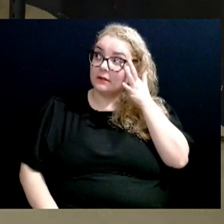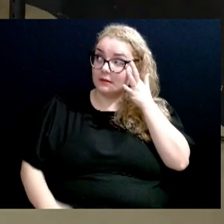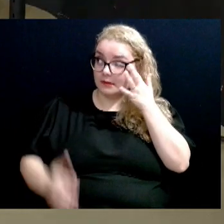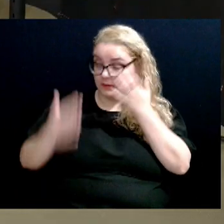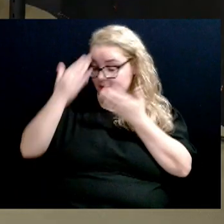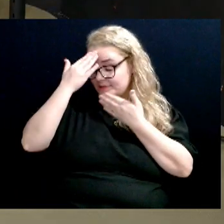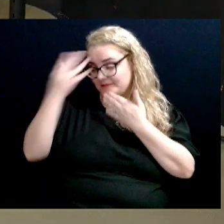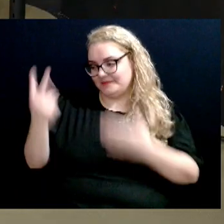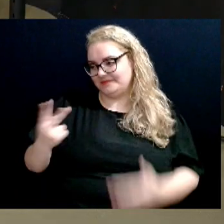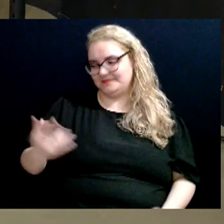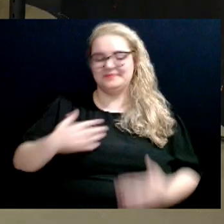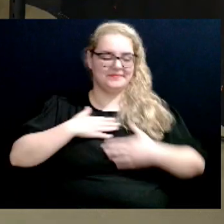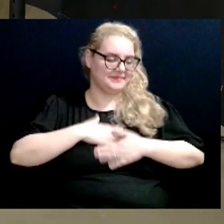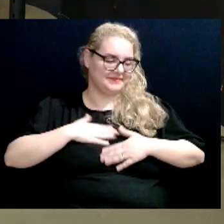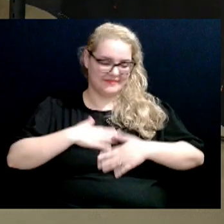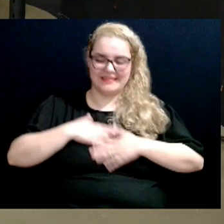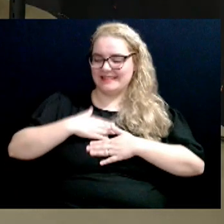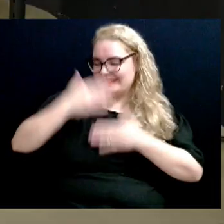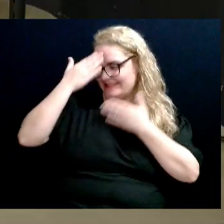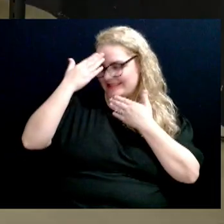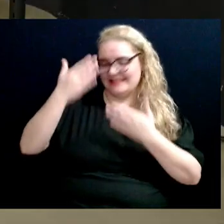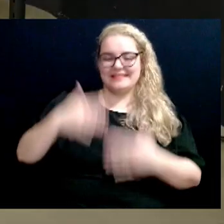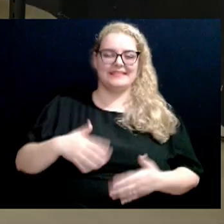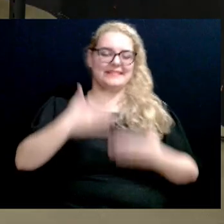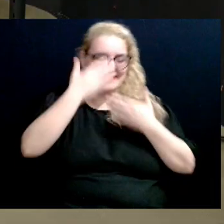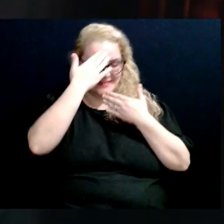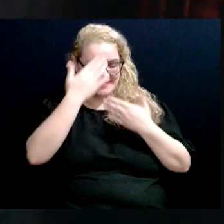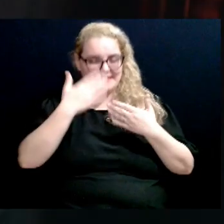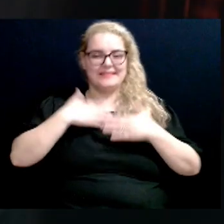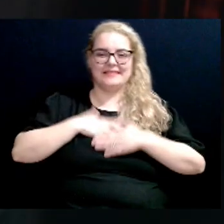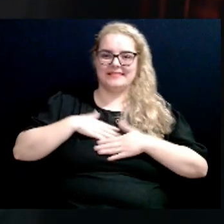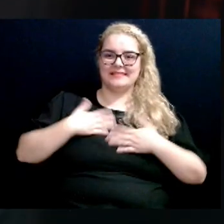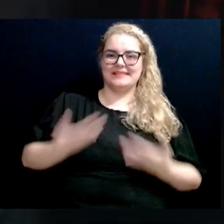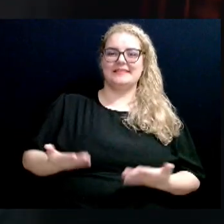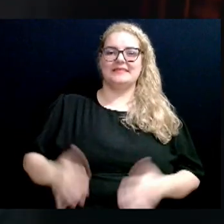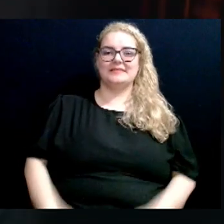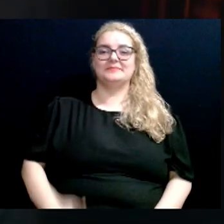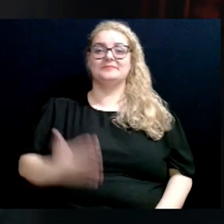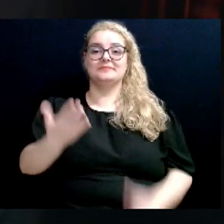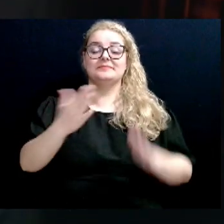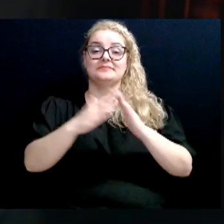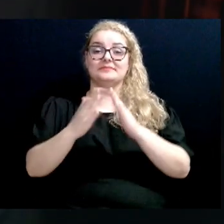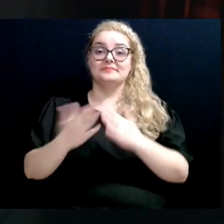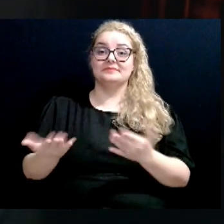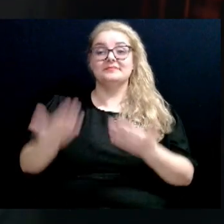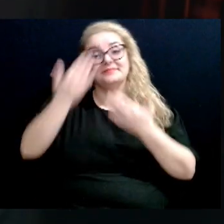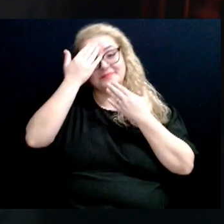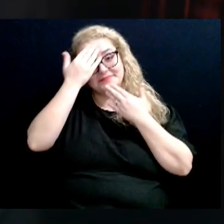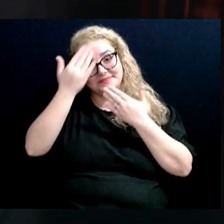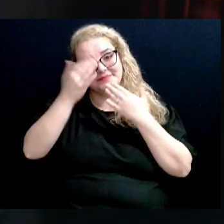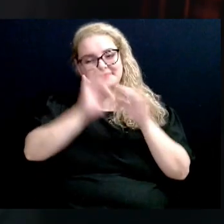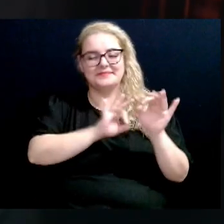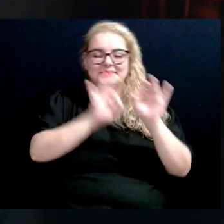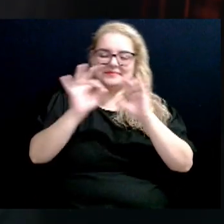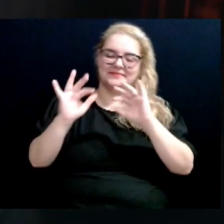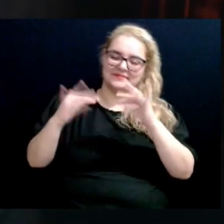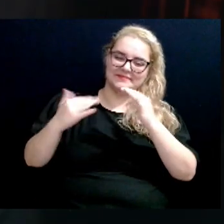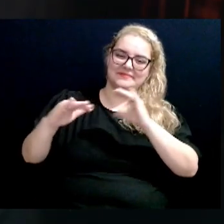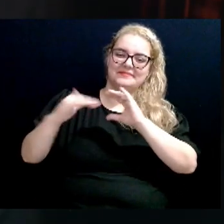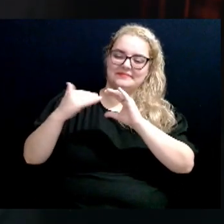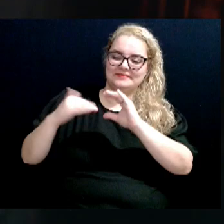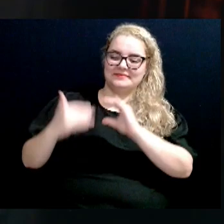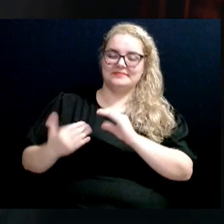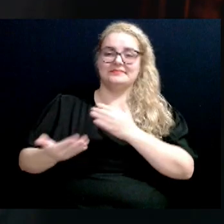Rúbia. Gratidão, tá? Gente, Prazer é agradece. todo nosso. E você aí de casa, obrigado pela sua participação, pela a